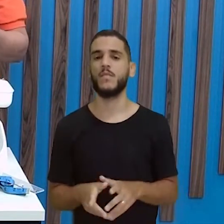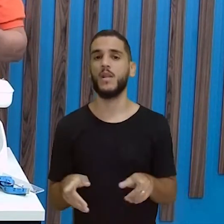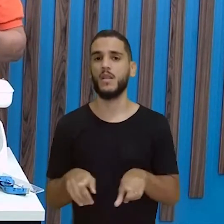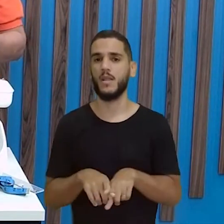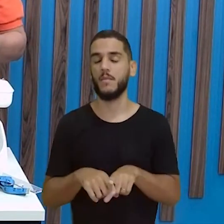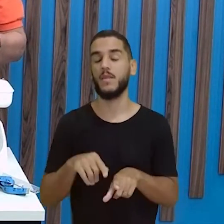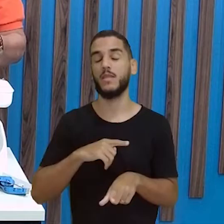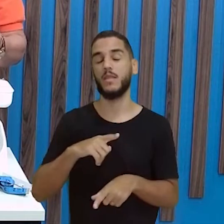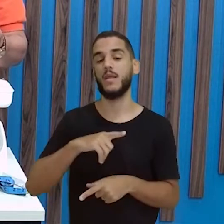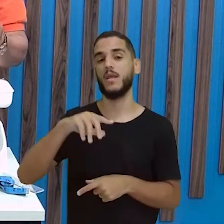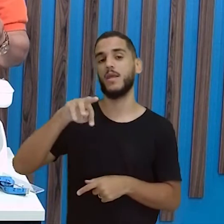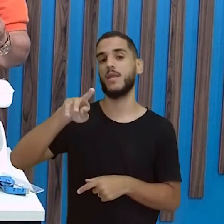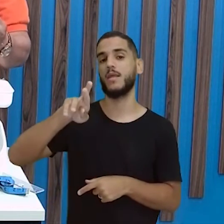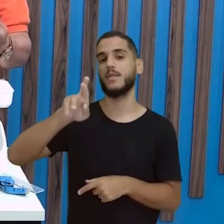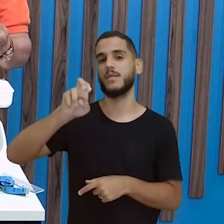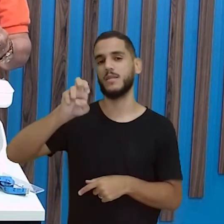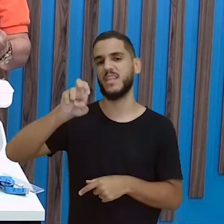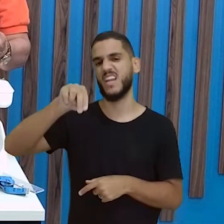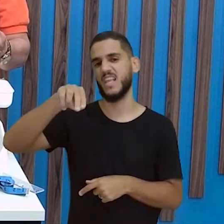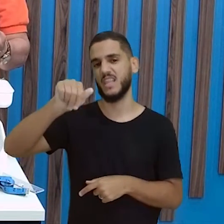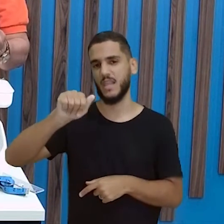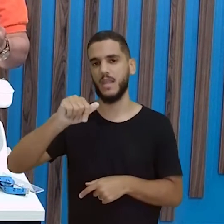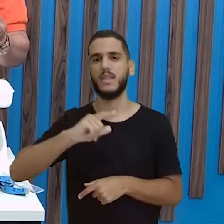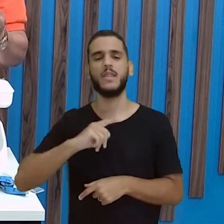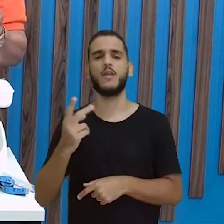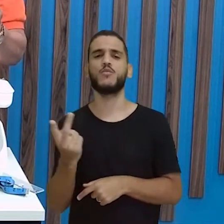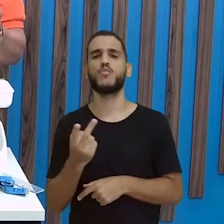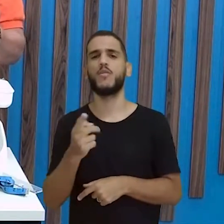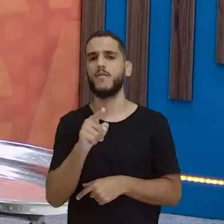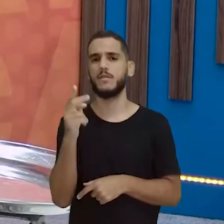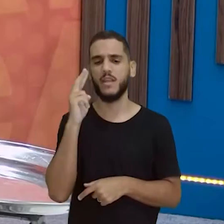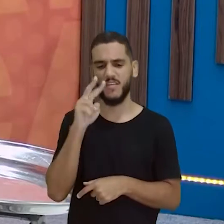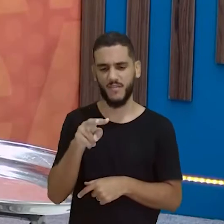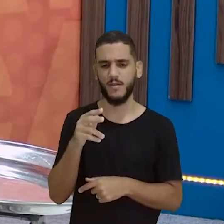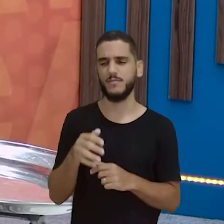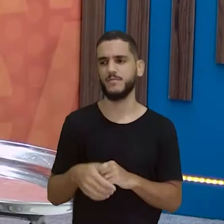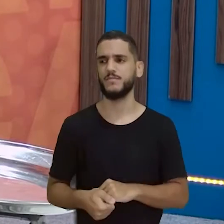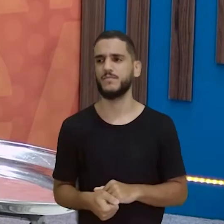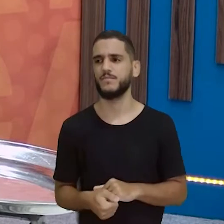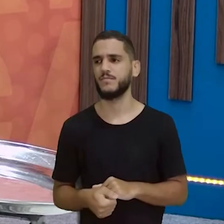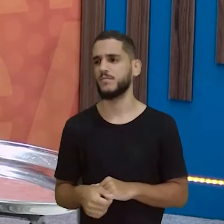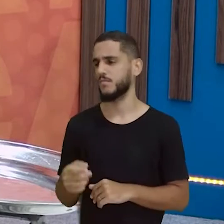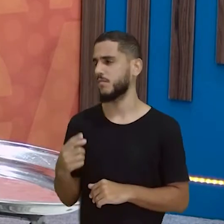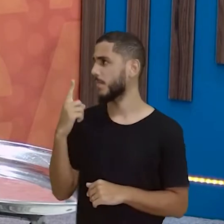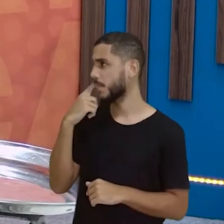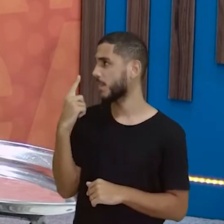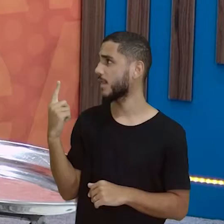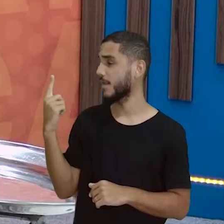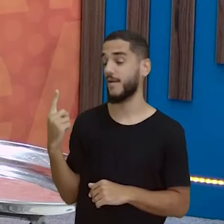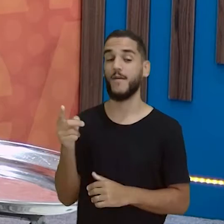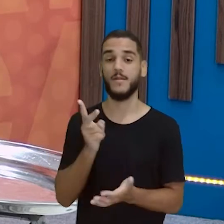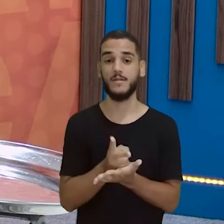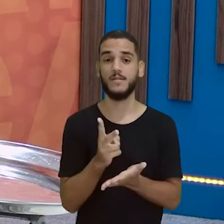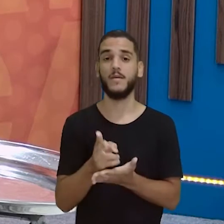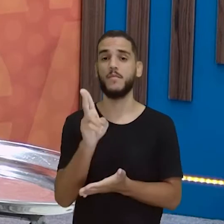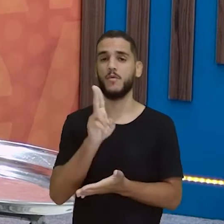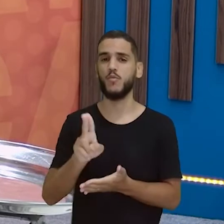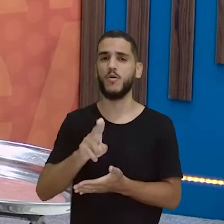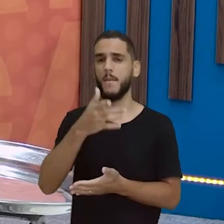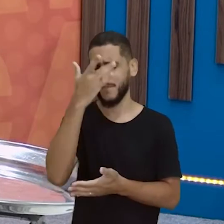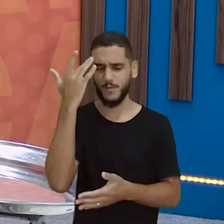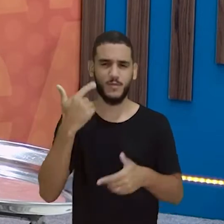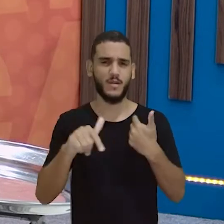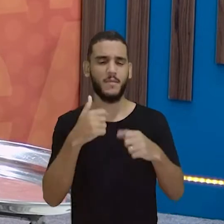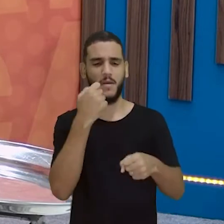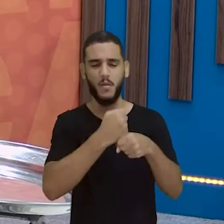as trenas, olha, eu trouxe duas para vocês verem. As trenas, elas são muito utilizadas por